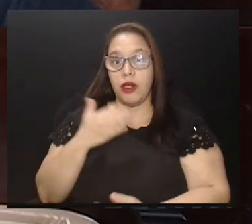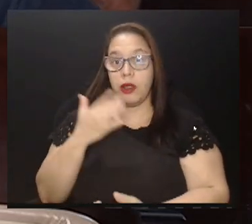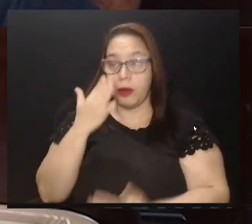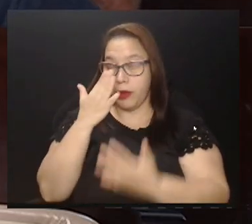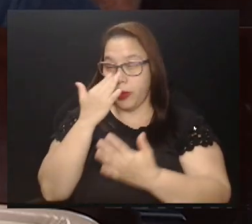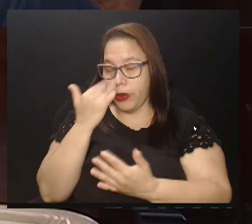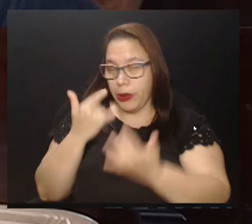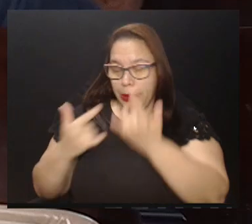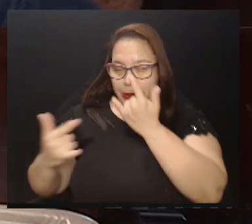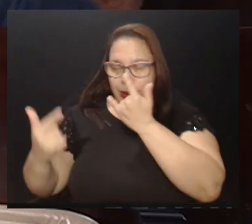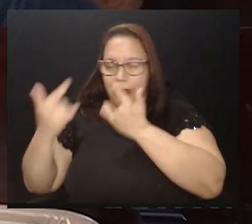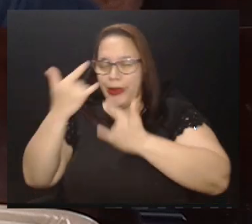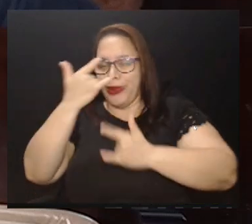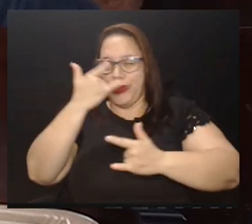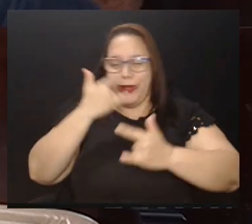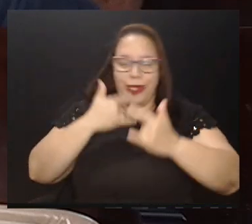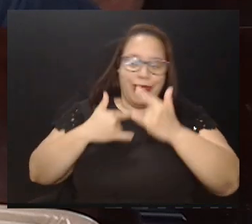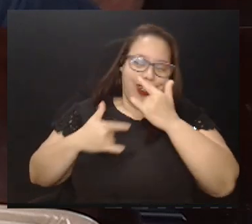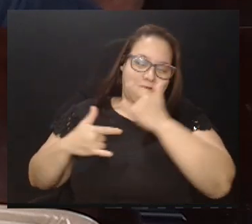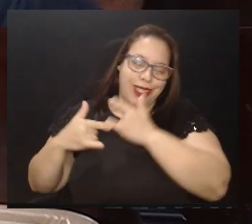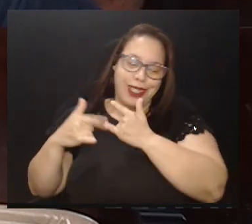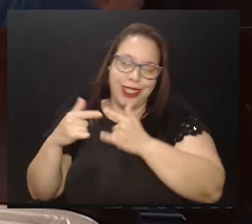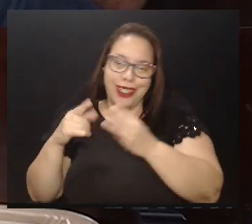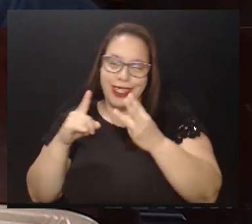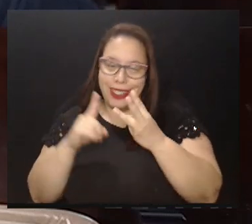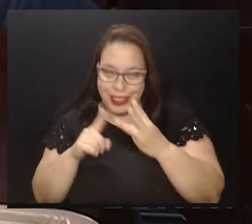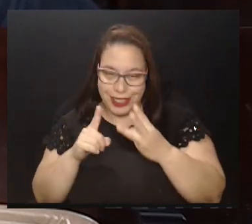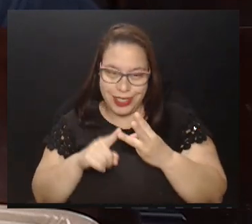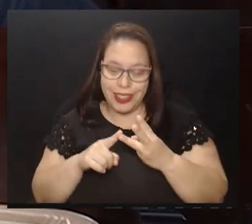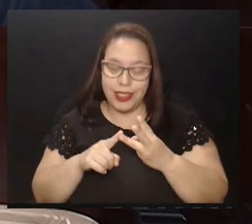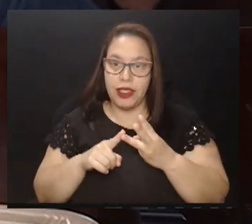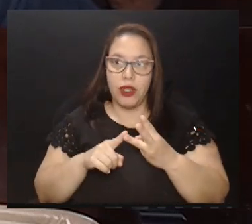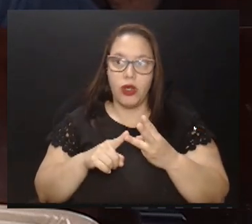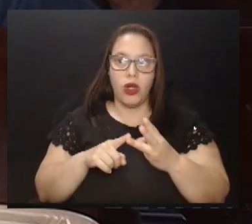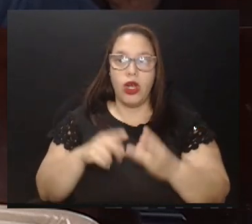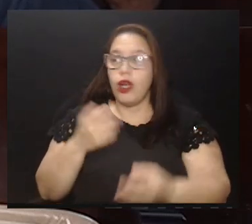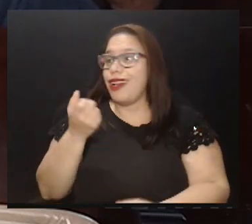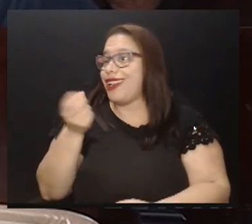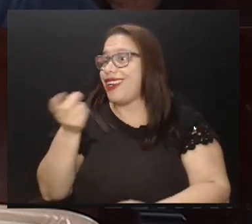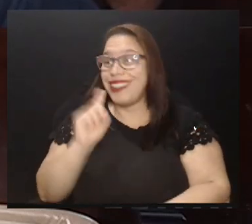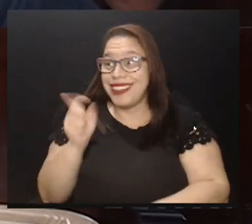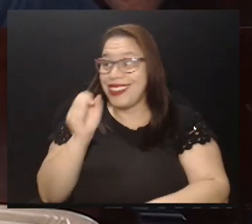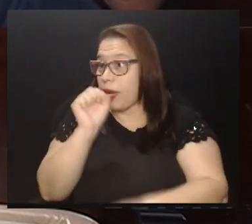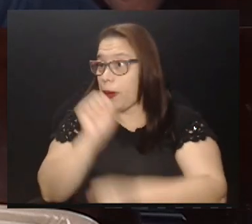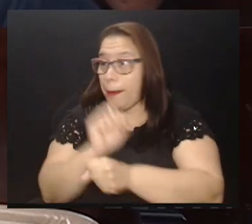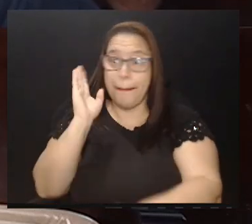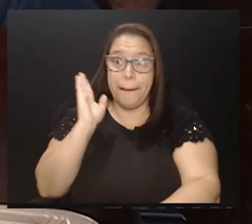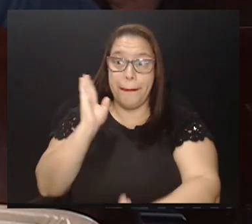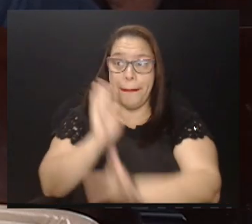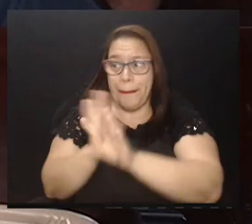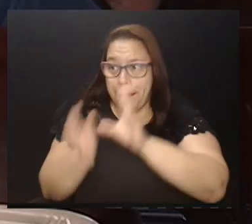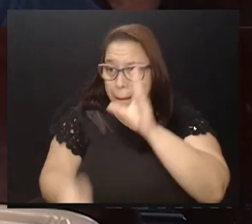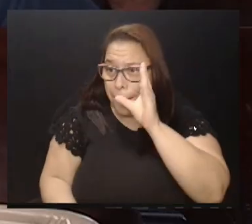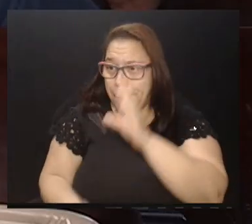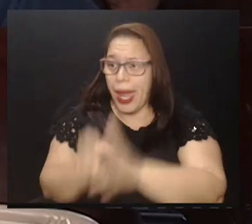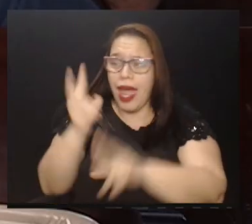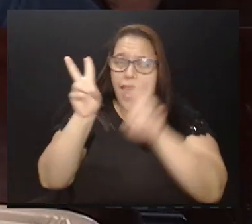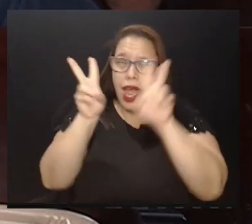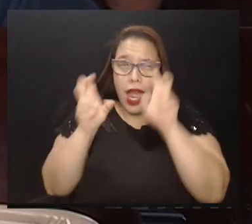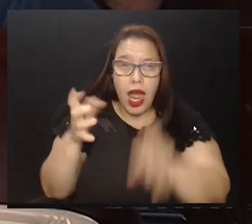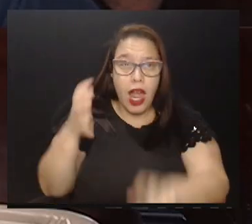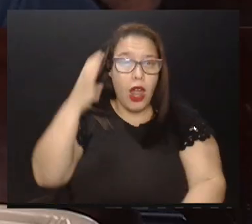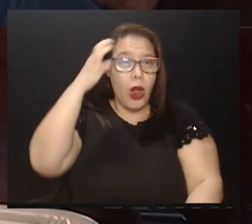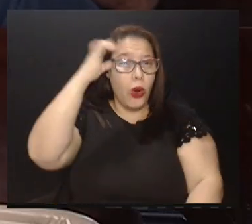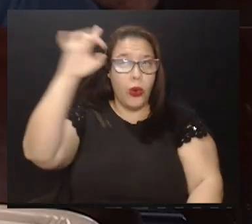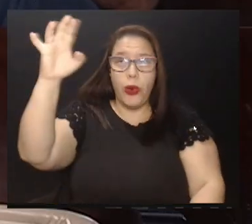última modalidade, que é aquela modalidade que assim, que você não está esperando e de repente, pum, aparece um assunto e aí você, né? Como a gente